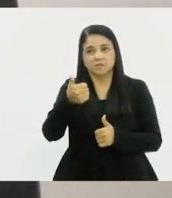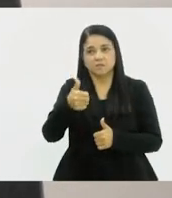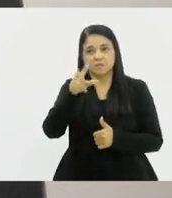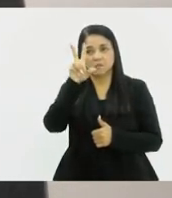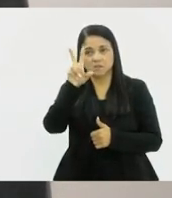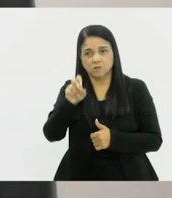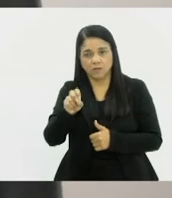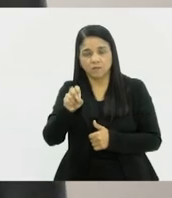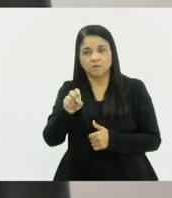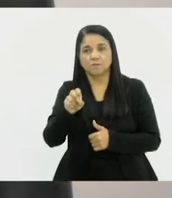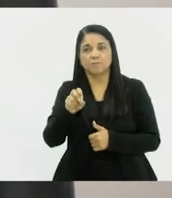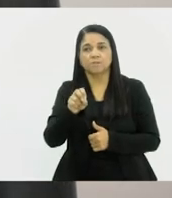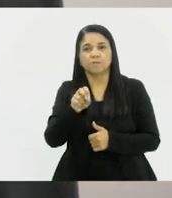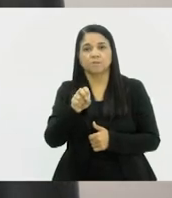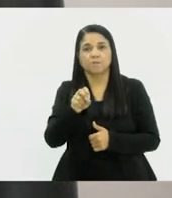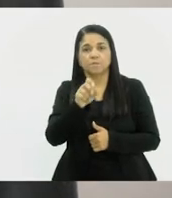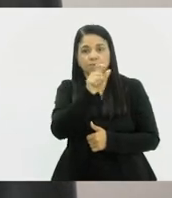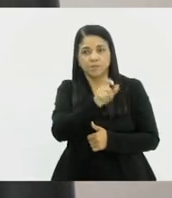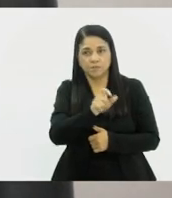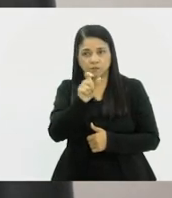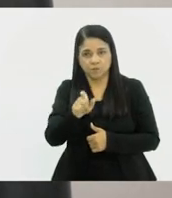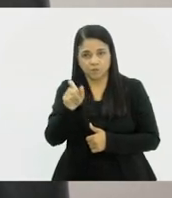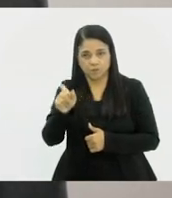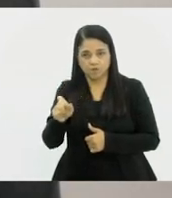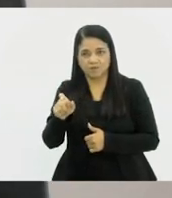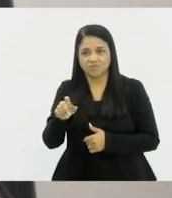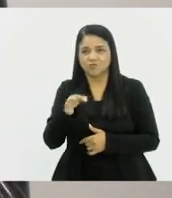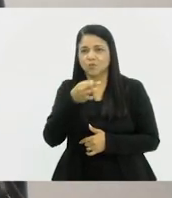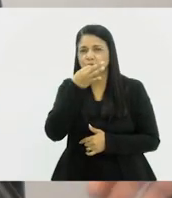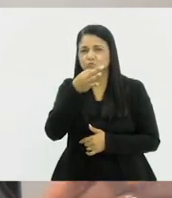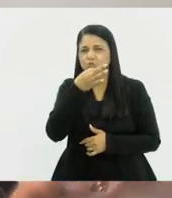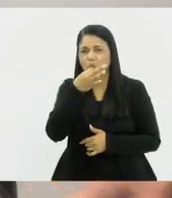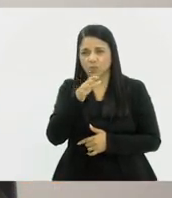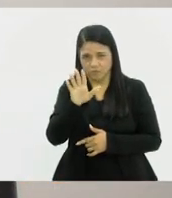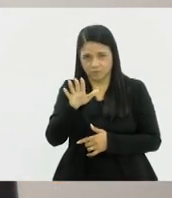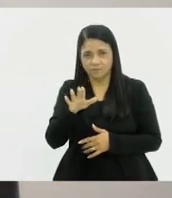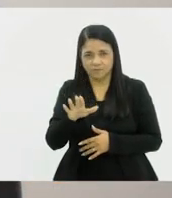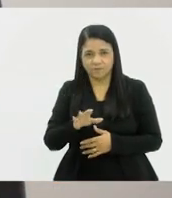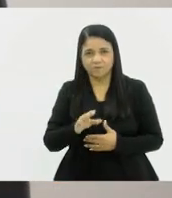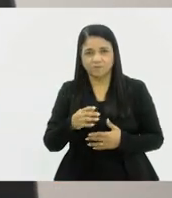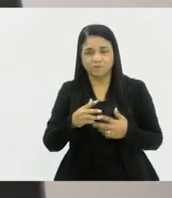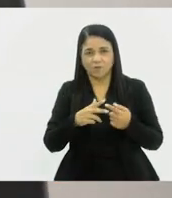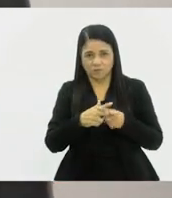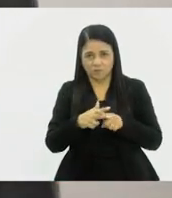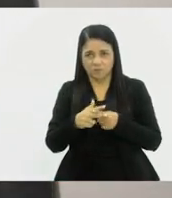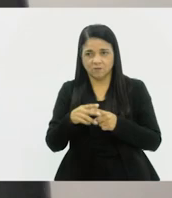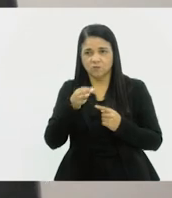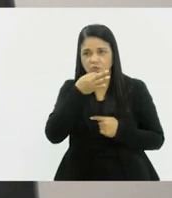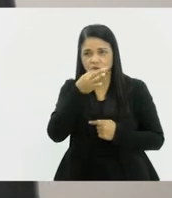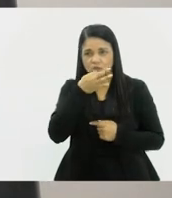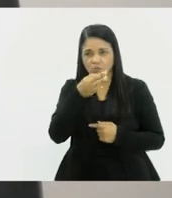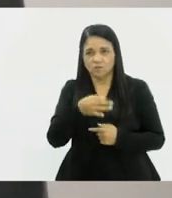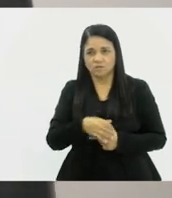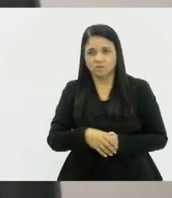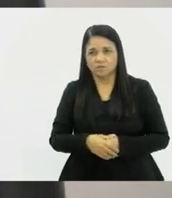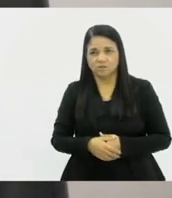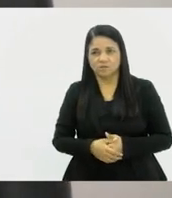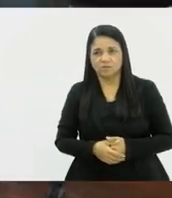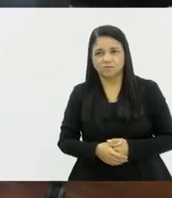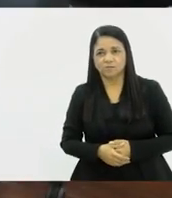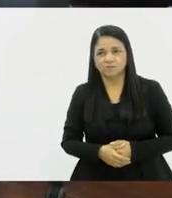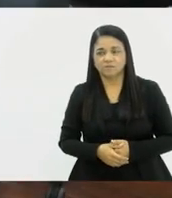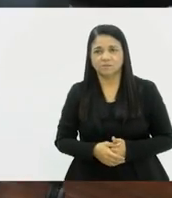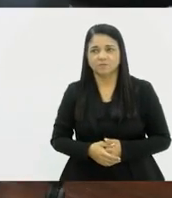pessoas na casa pera aí conserta aqui o som pera aí vamos ver que que